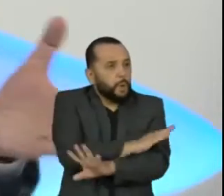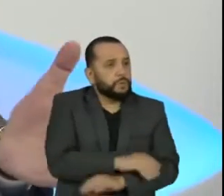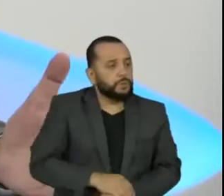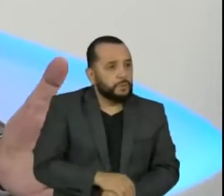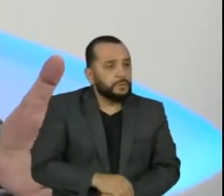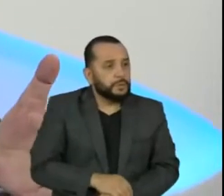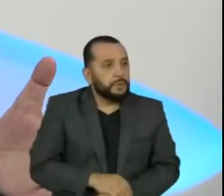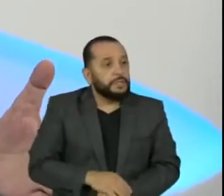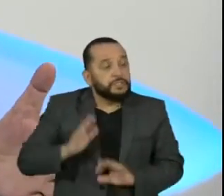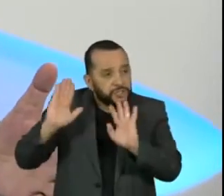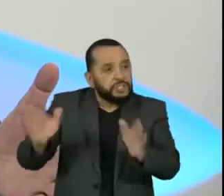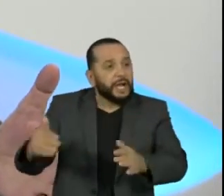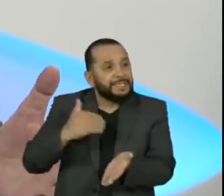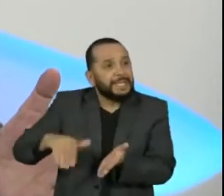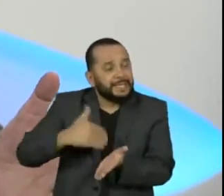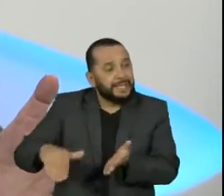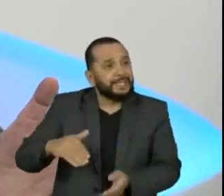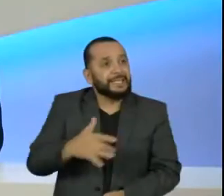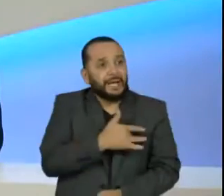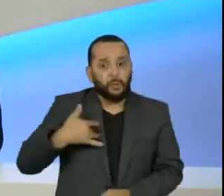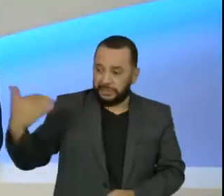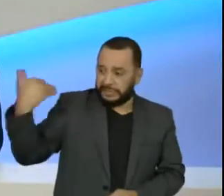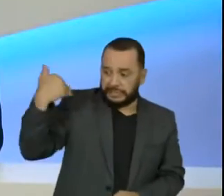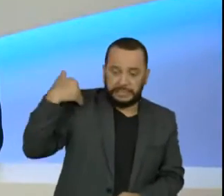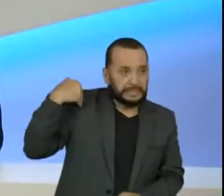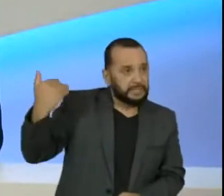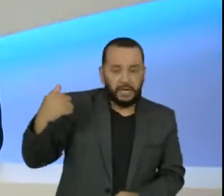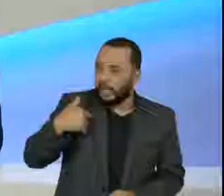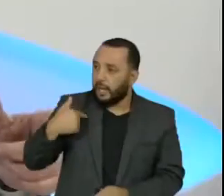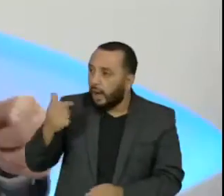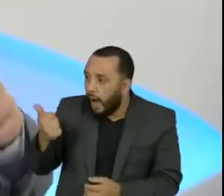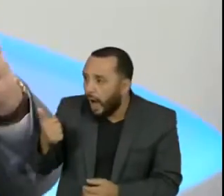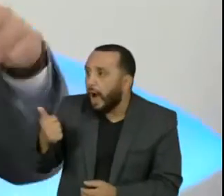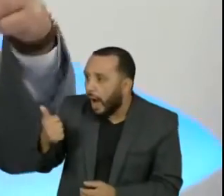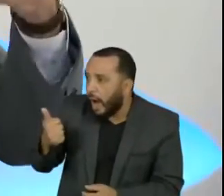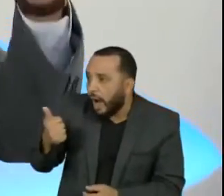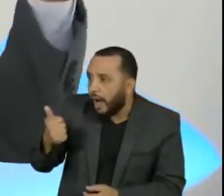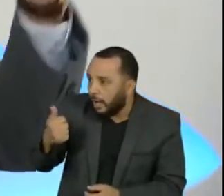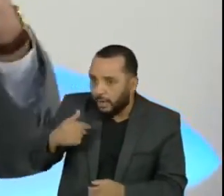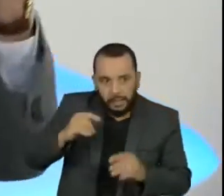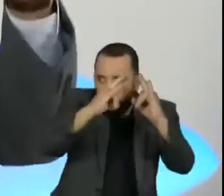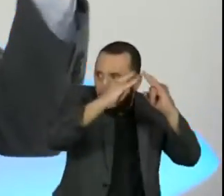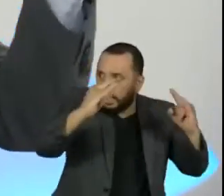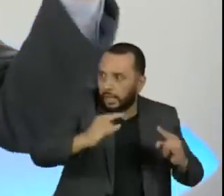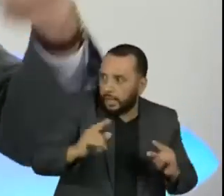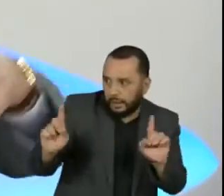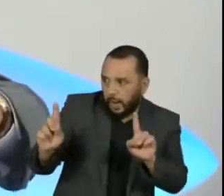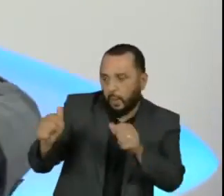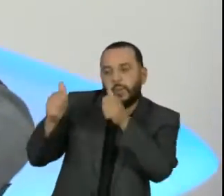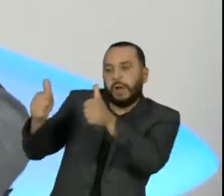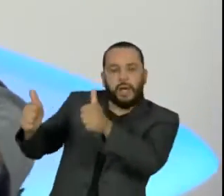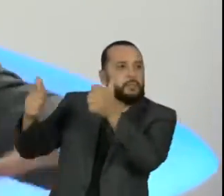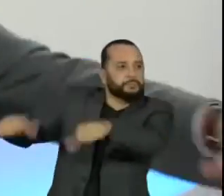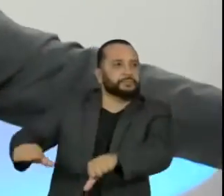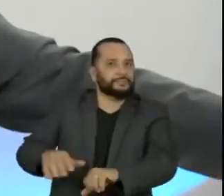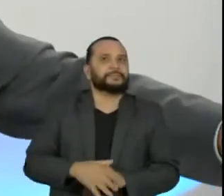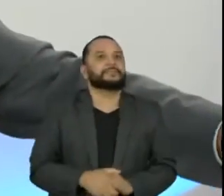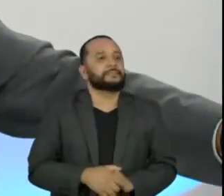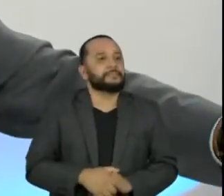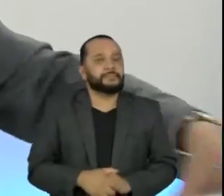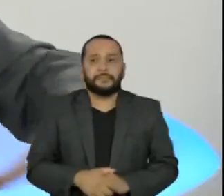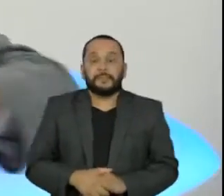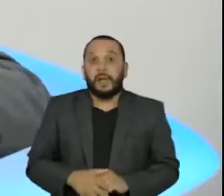deixou eu fazer. E qual foi a proposta indecorosa? Não, na época eu tinha que promover o governo de Minas, estava me